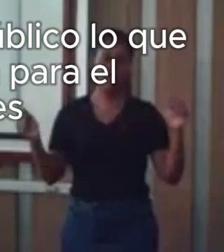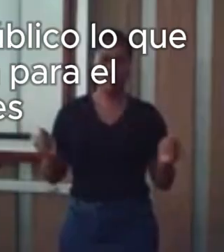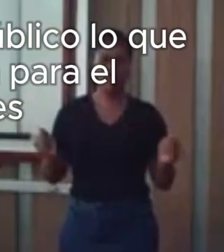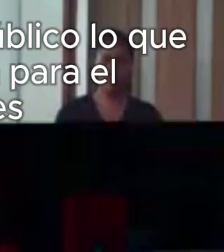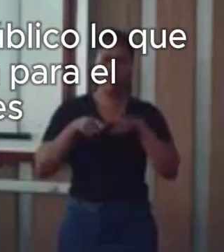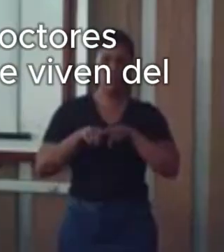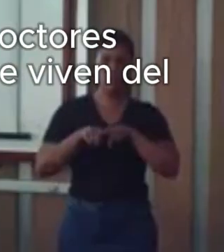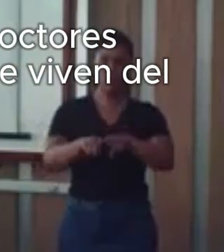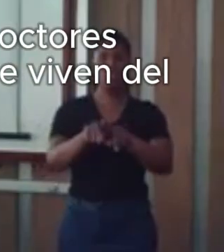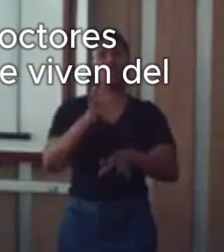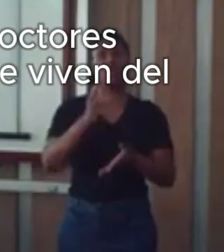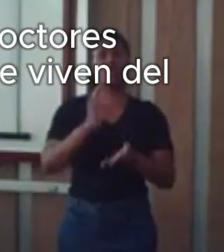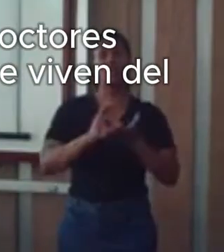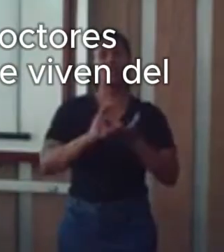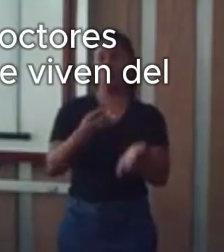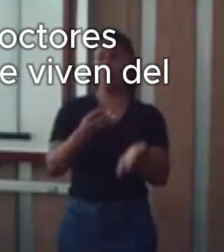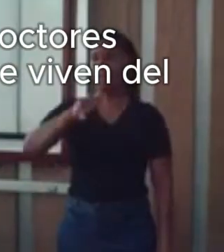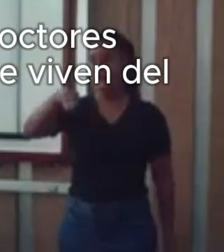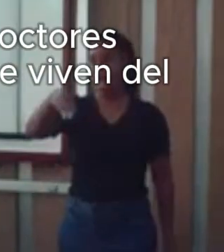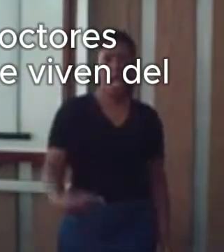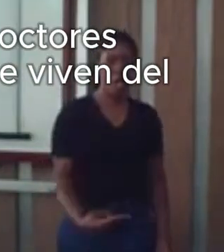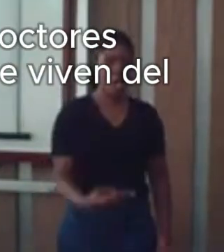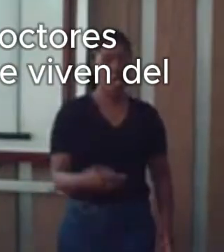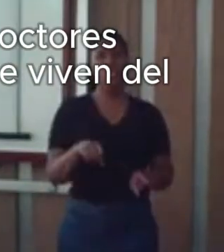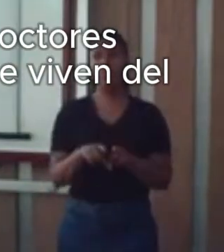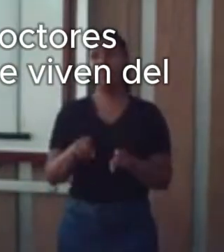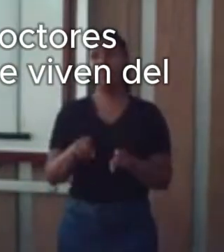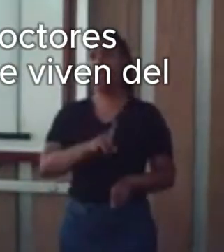milhões nisso. Tem uma unidade na fábrica, que é a unidade de polilaminina,